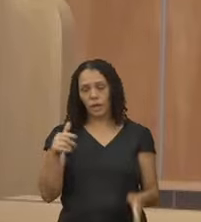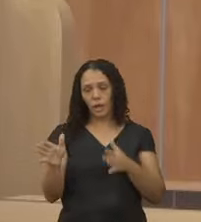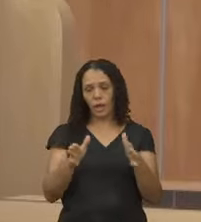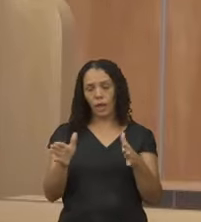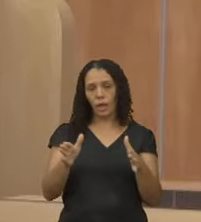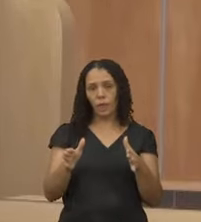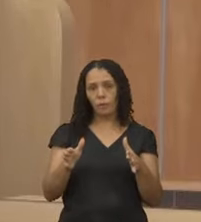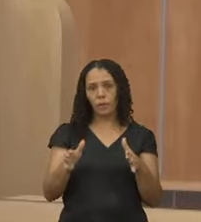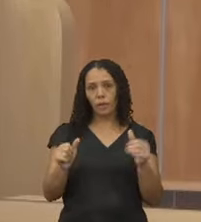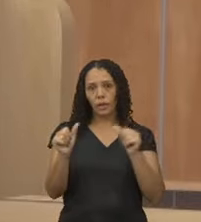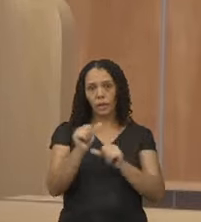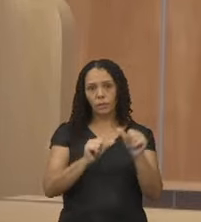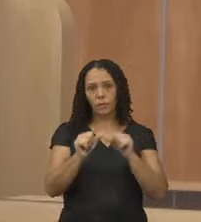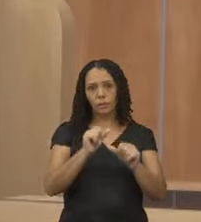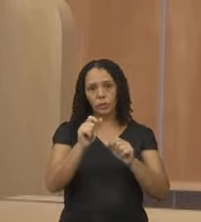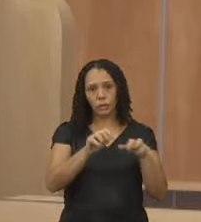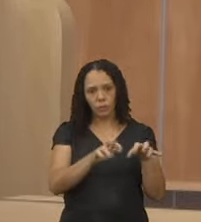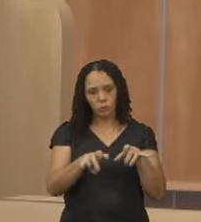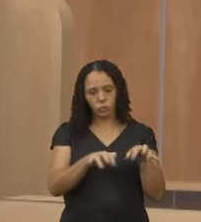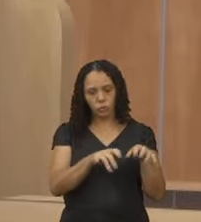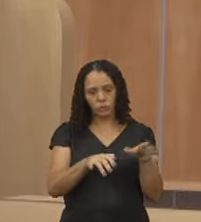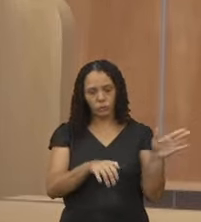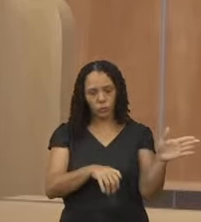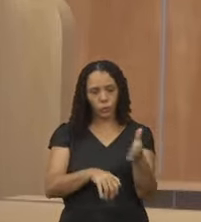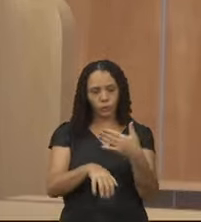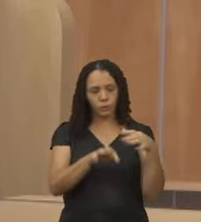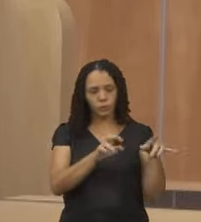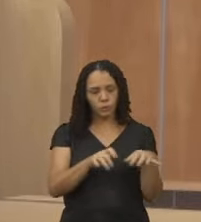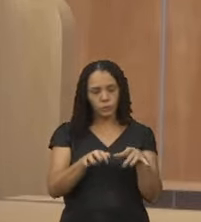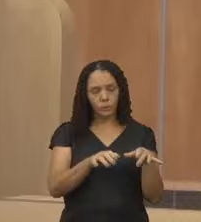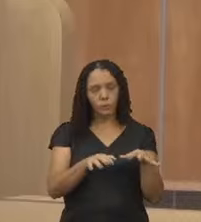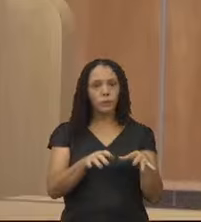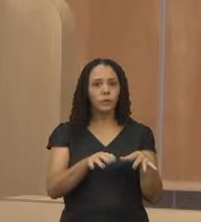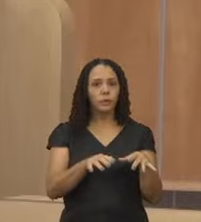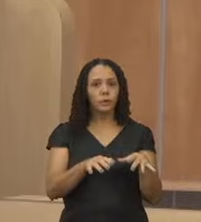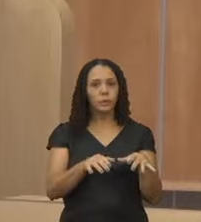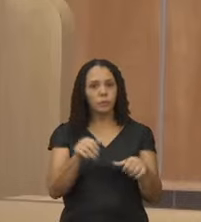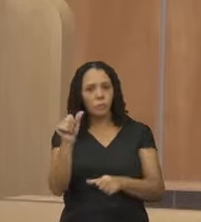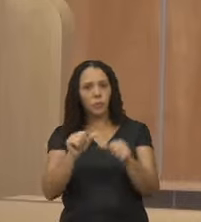o computador. E a gente tem que resgatar um pouquinho da história,